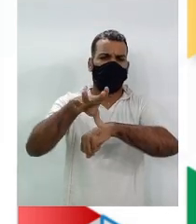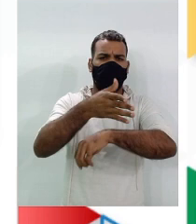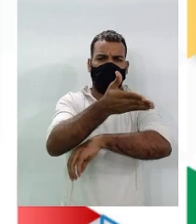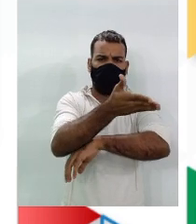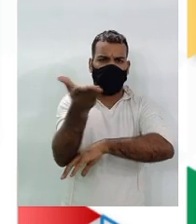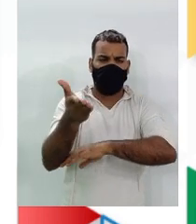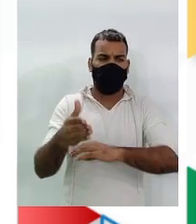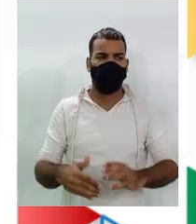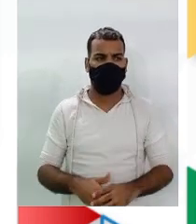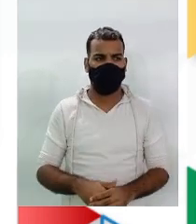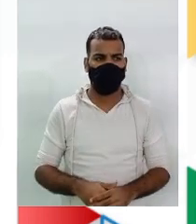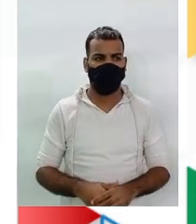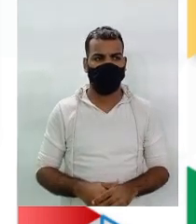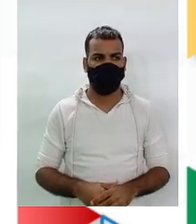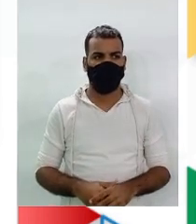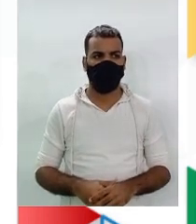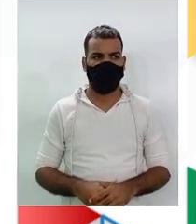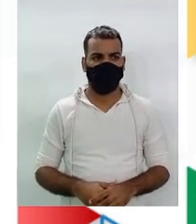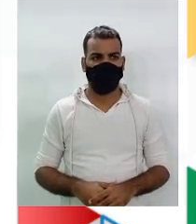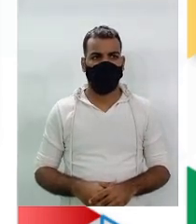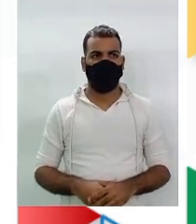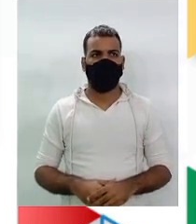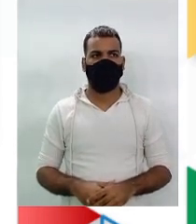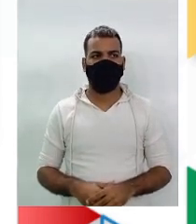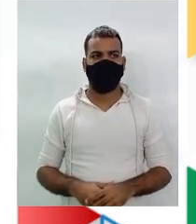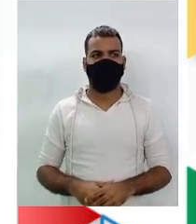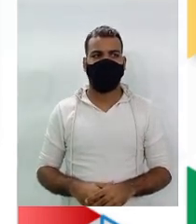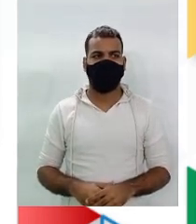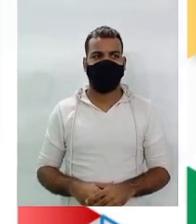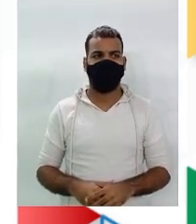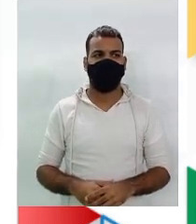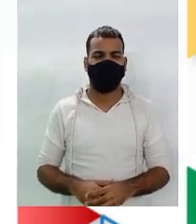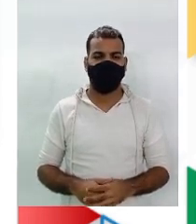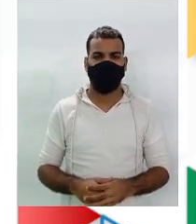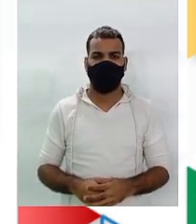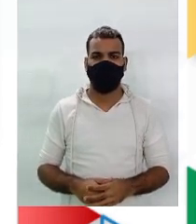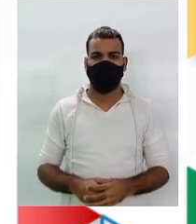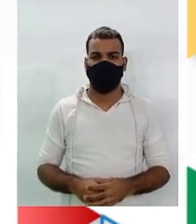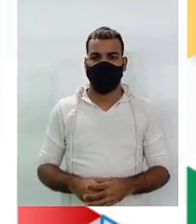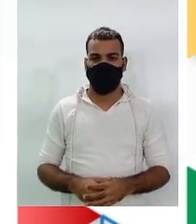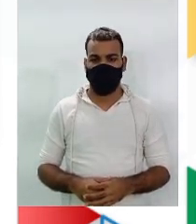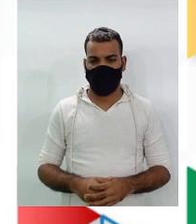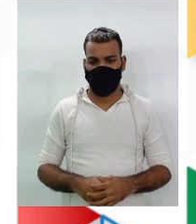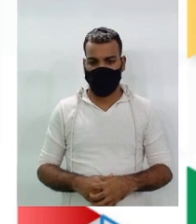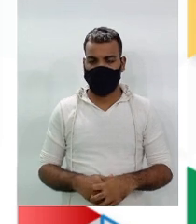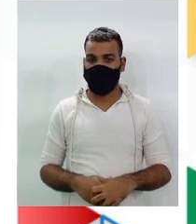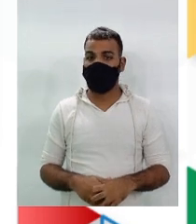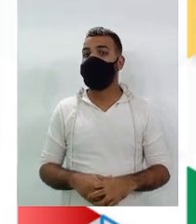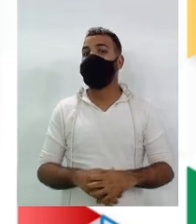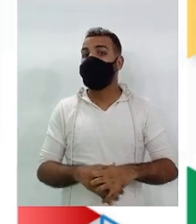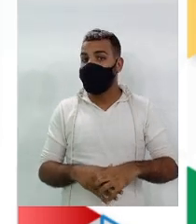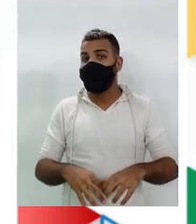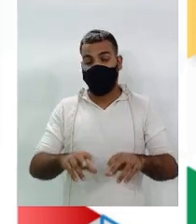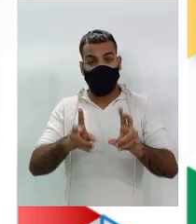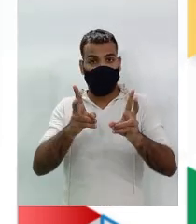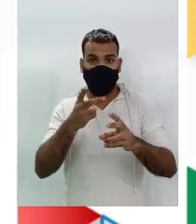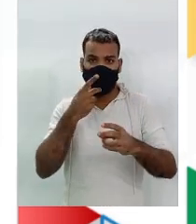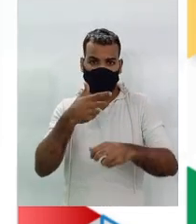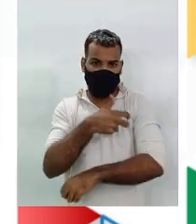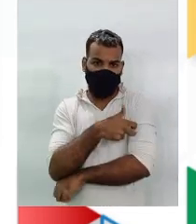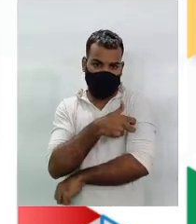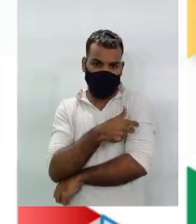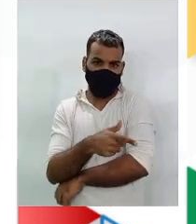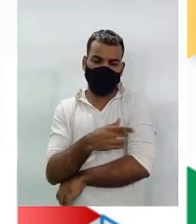vocês. Olhem só aqui, vamos lá aqui, olhando para a tela mais uma vez. Quando eu falo sobre a vacinação, esse exemplo de criar,